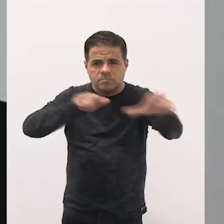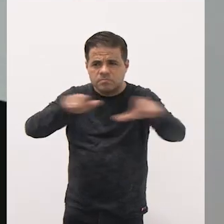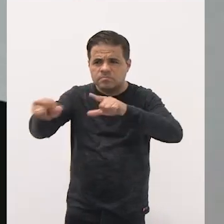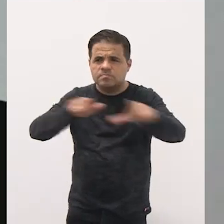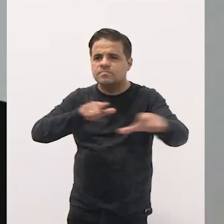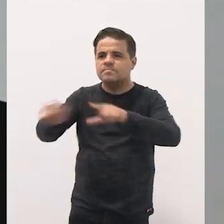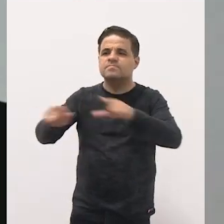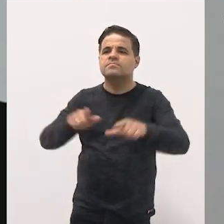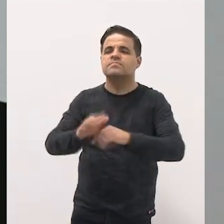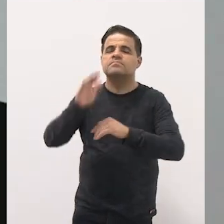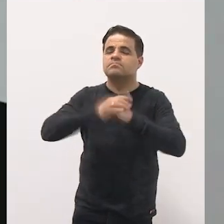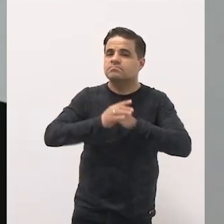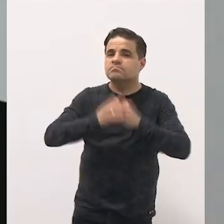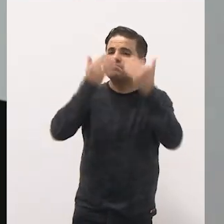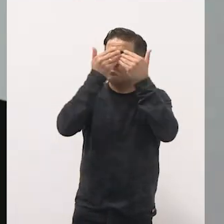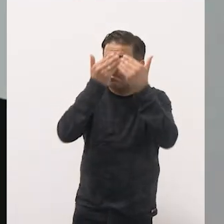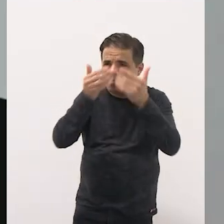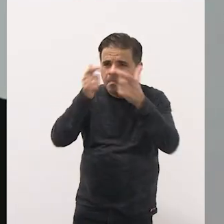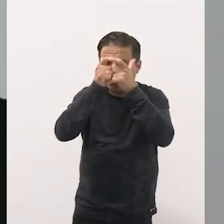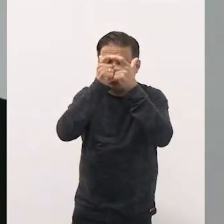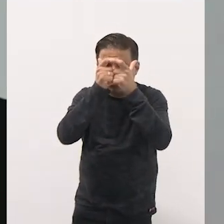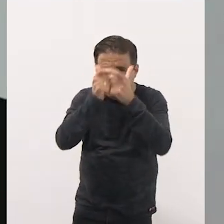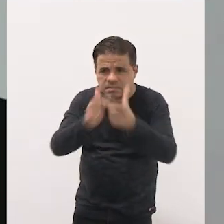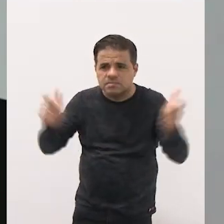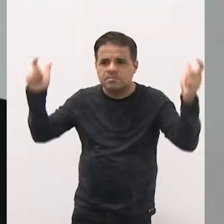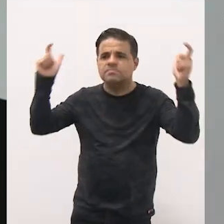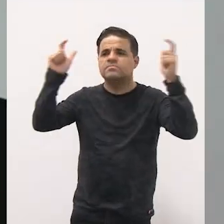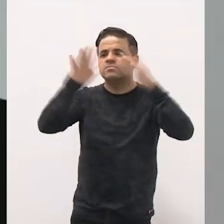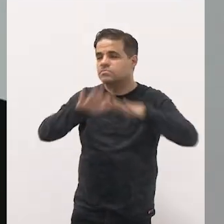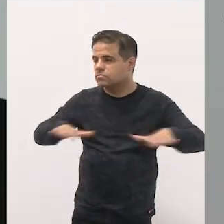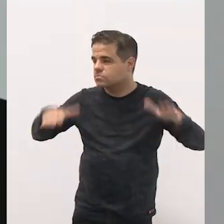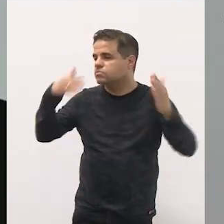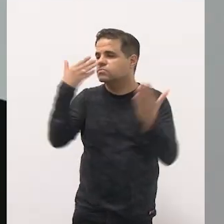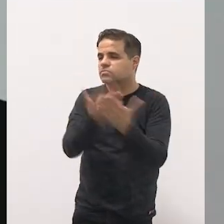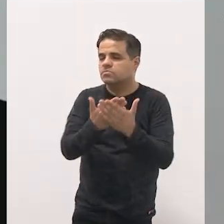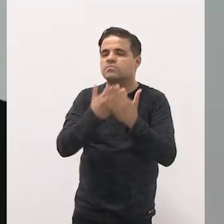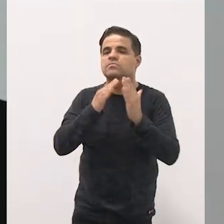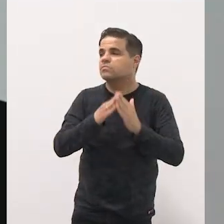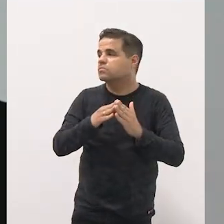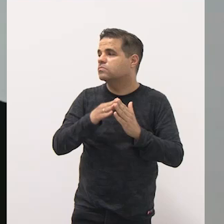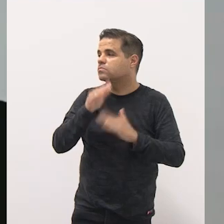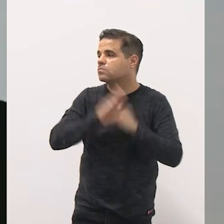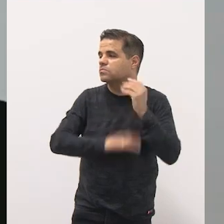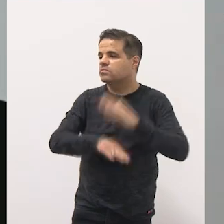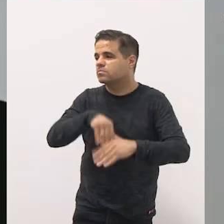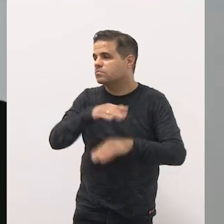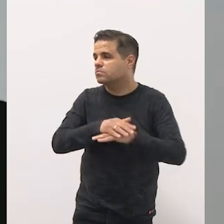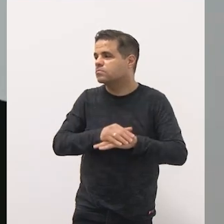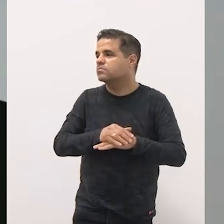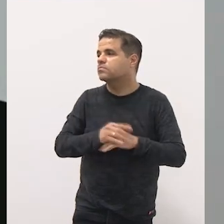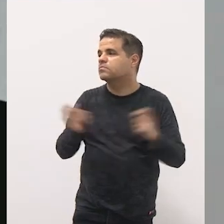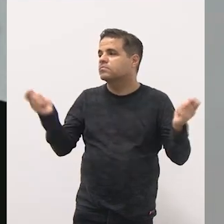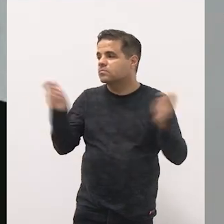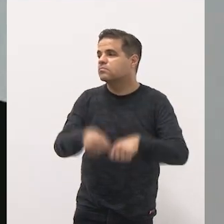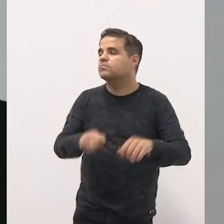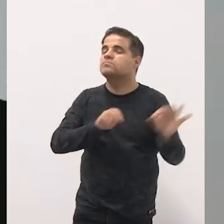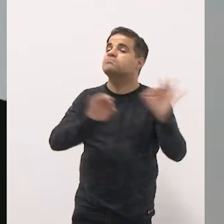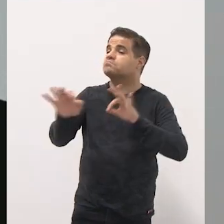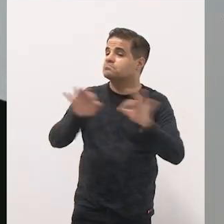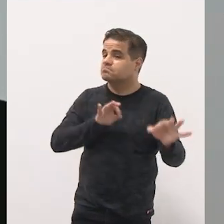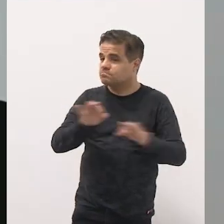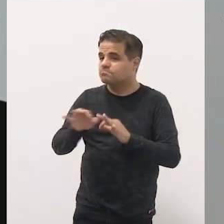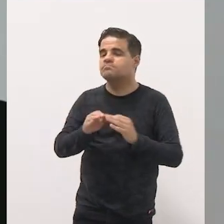trabalho mais amplo na escola, mais do que a gente já faz, que já é tanto, né? Mas que a gente se prepare